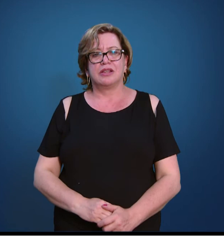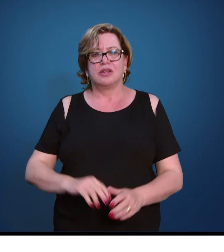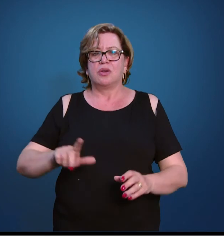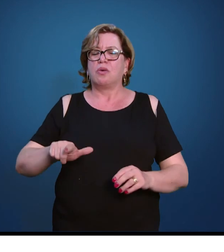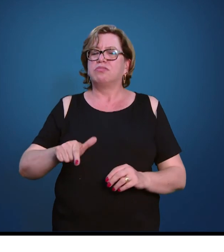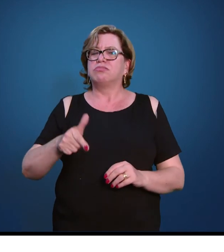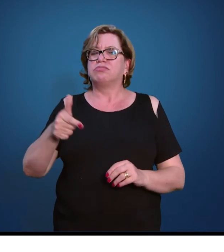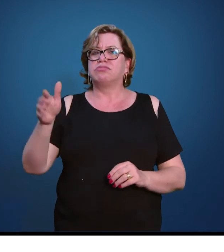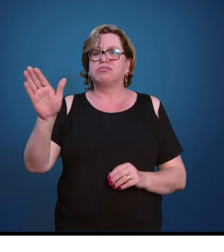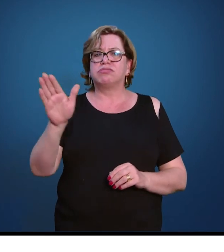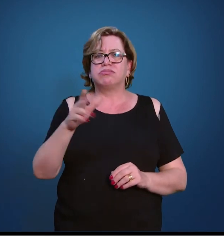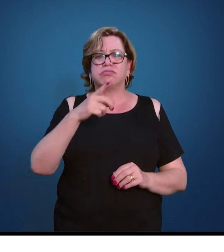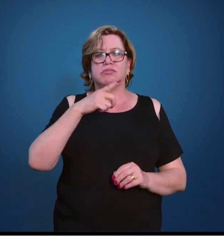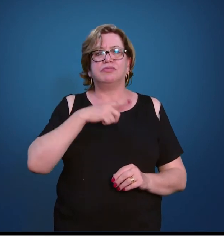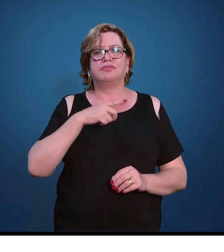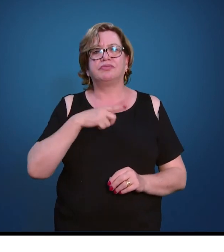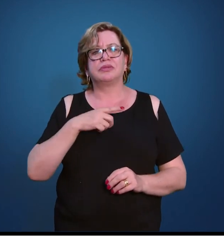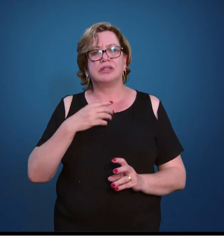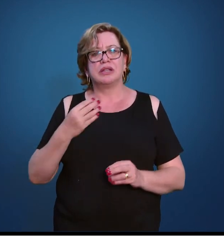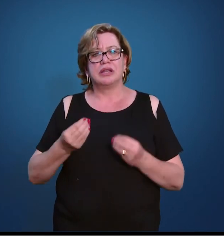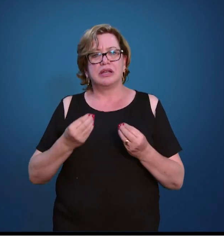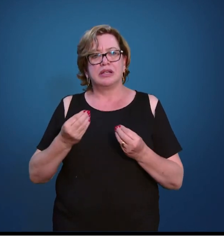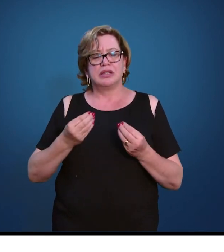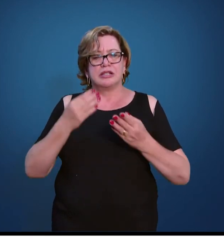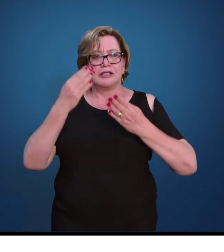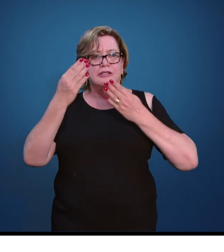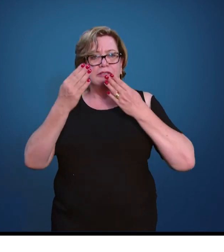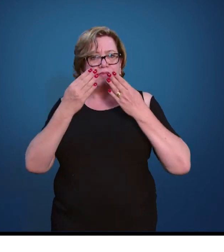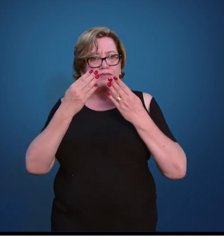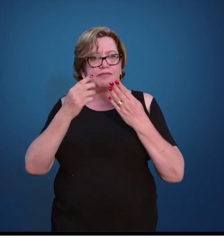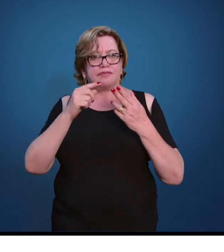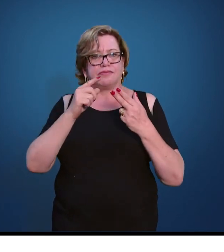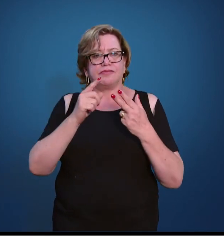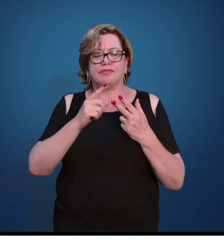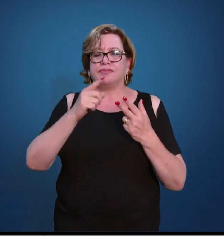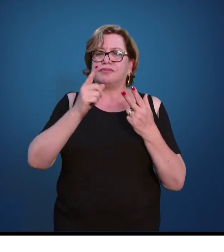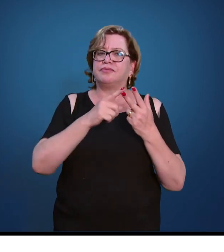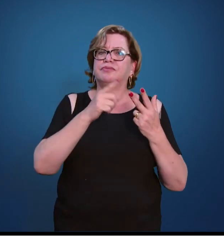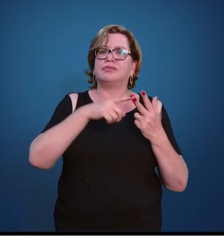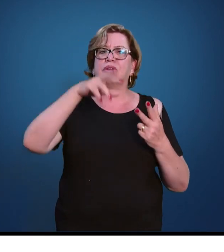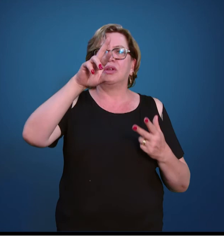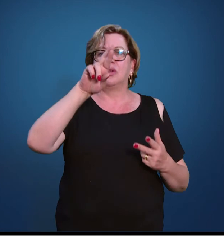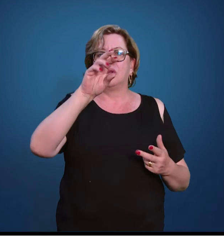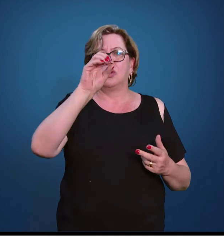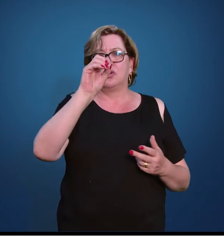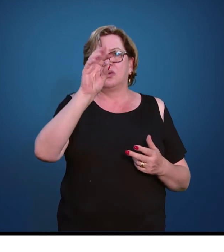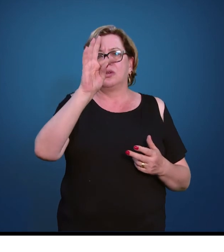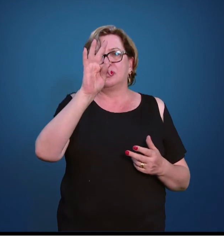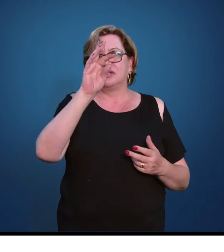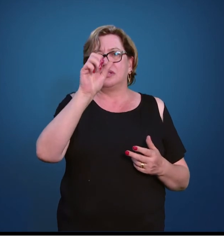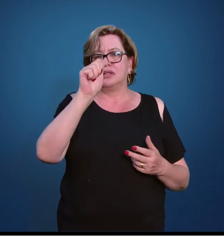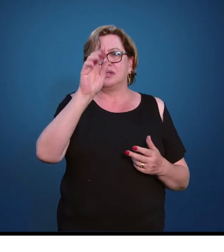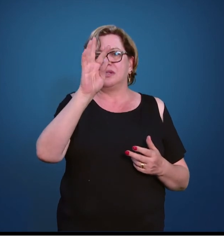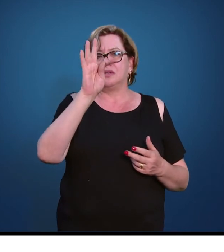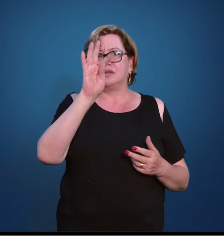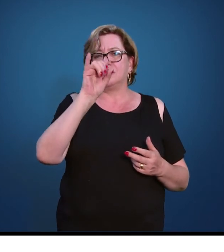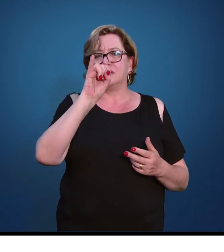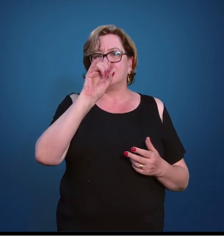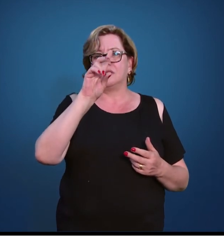Outros aspectos referem-se de análise referem-se à rotatividade da minha atividade.